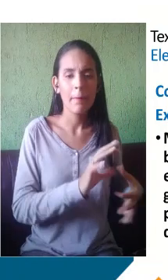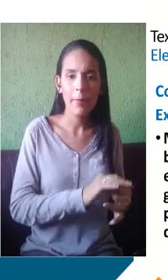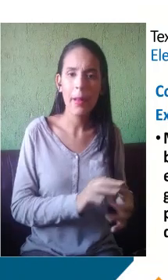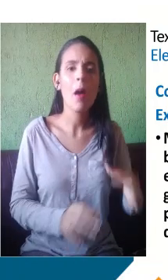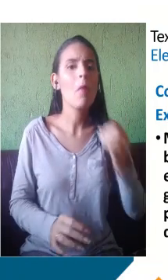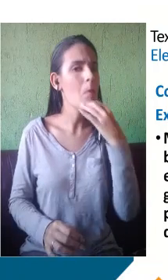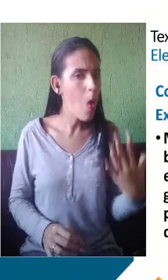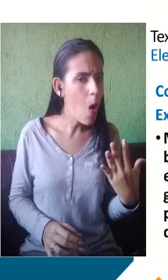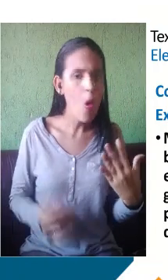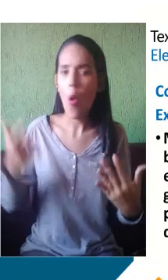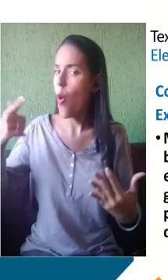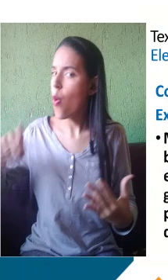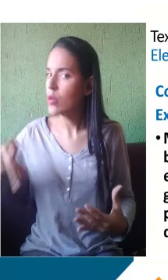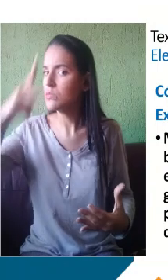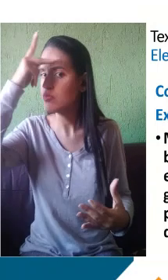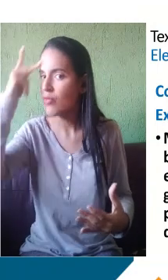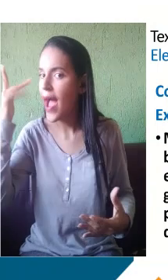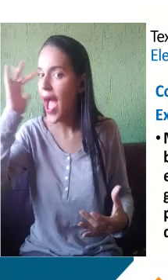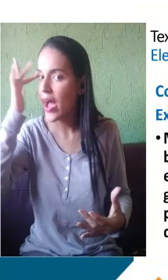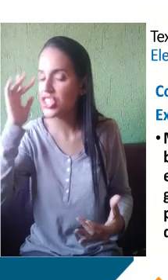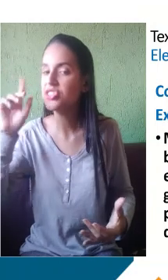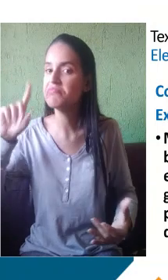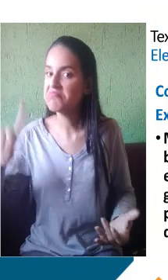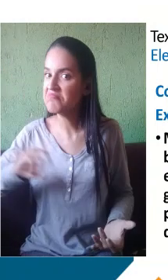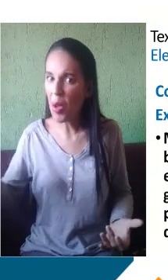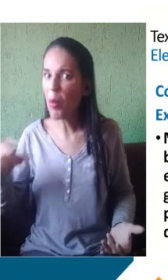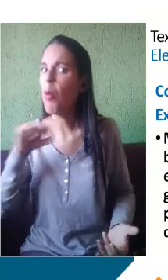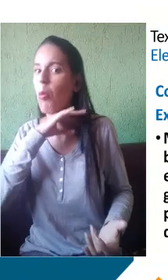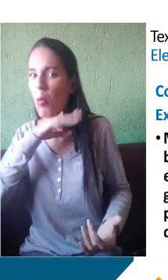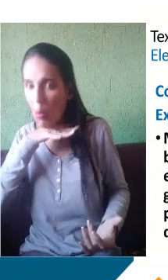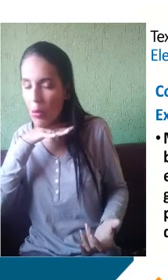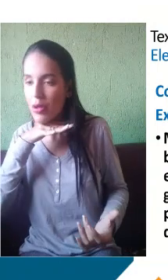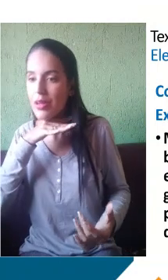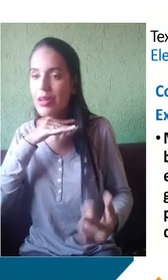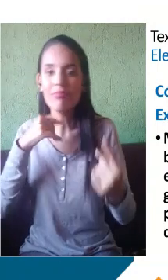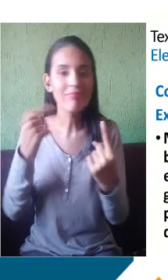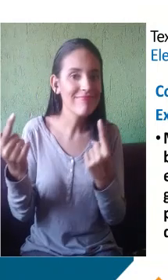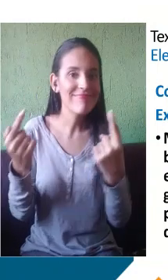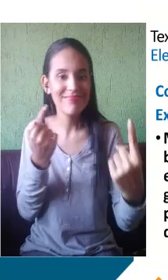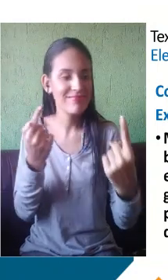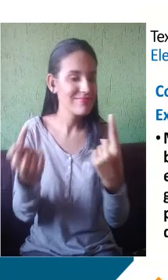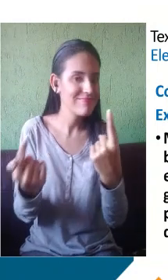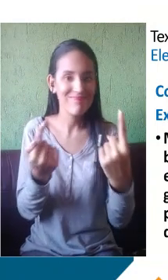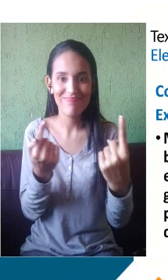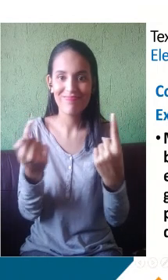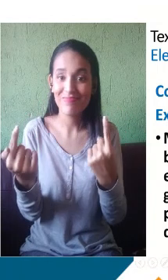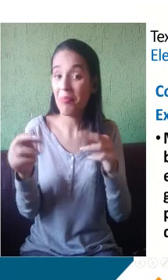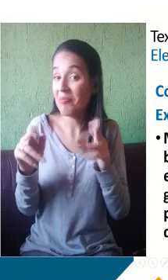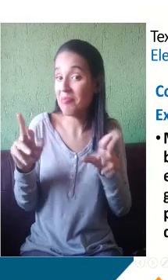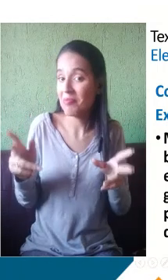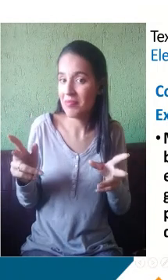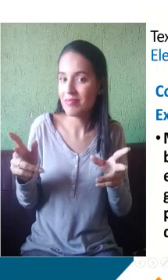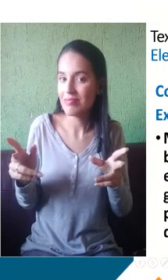gente tem divergência, a gente tem argumentação propriamente dita, né? A argumentação nasce dessa divergência aí. Então, a